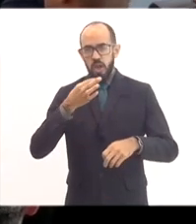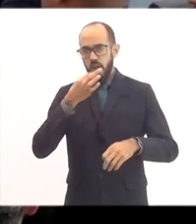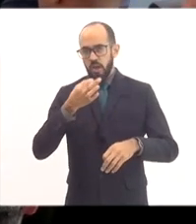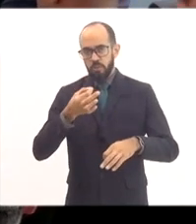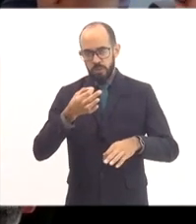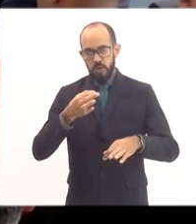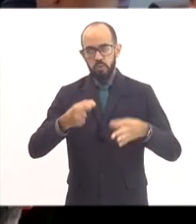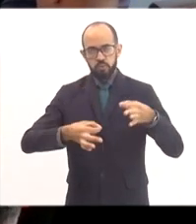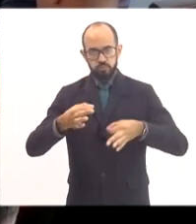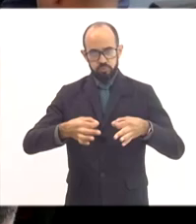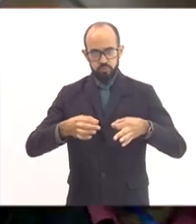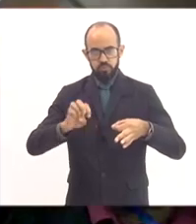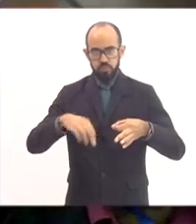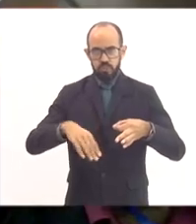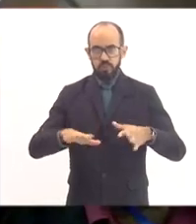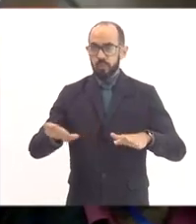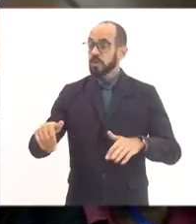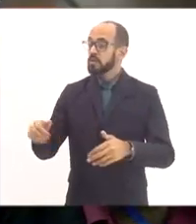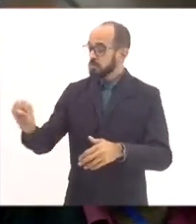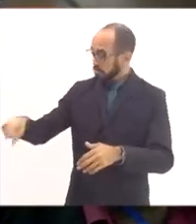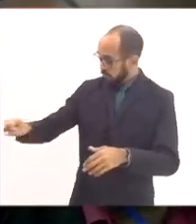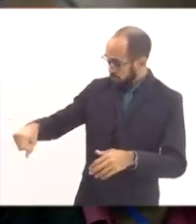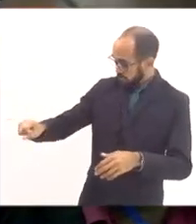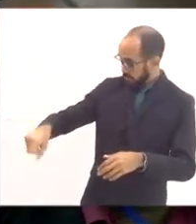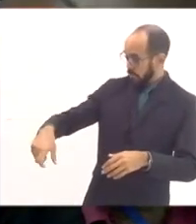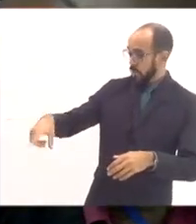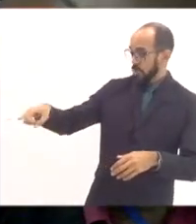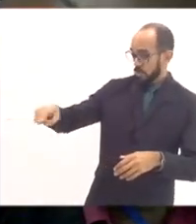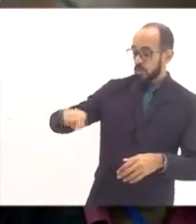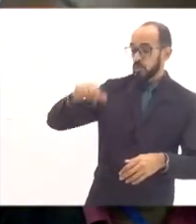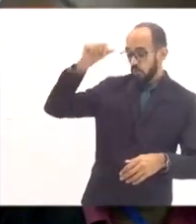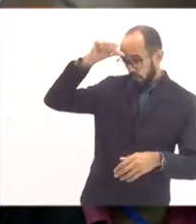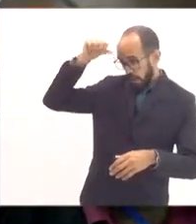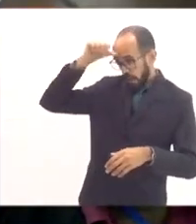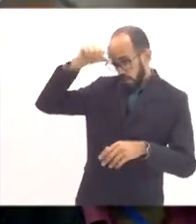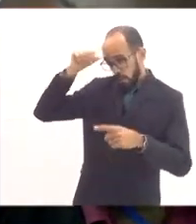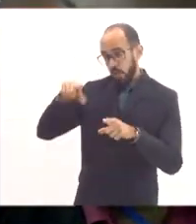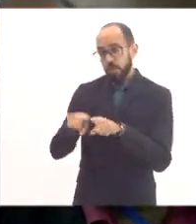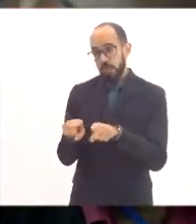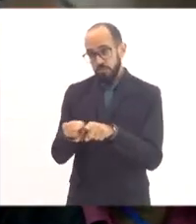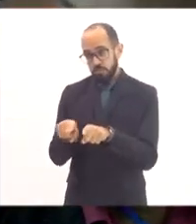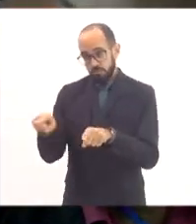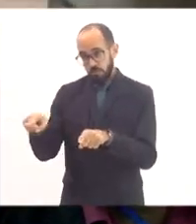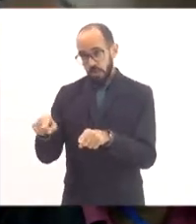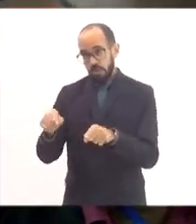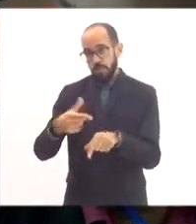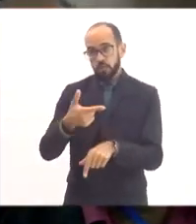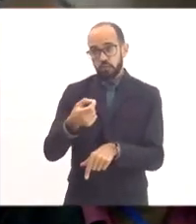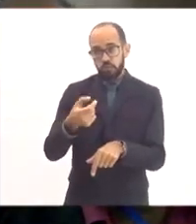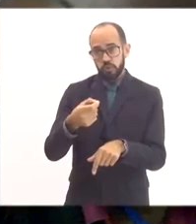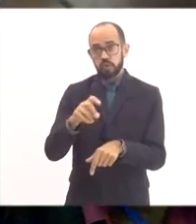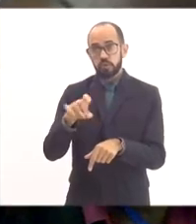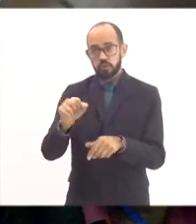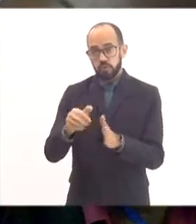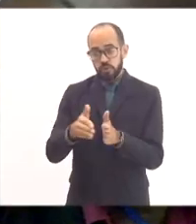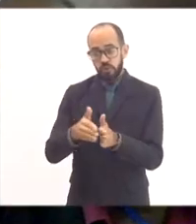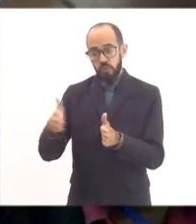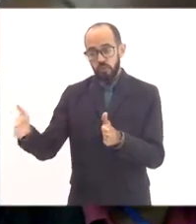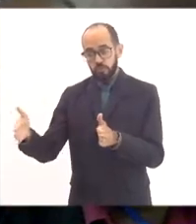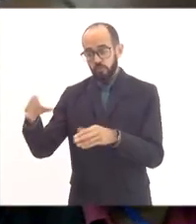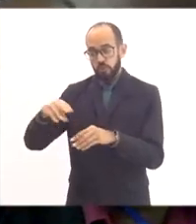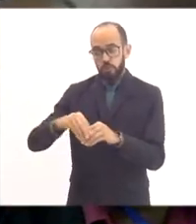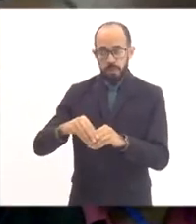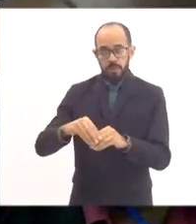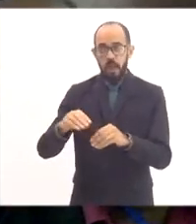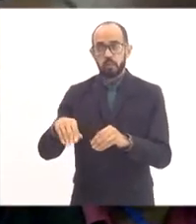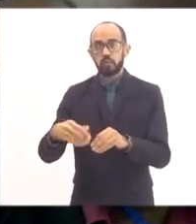Havia aparecer e houve o despacho do governador. Dentro dos 20 dias de validade. Dentro do 20 dias, dos 20 dias que foram prorrogados, no caso, por mais 20. E houve o despacho